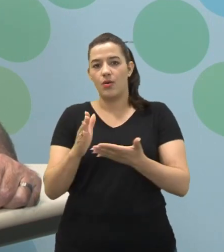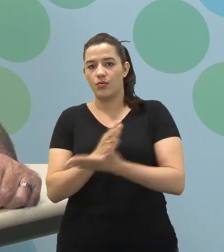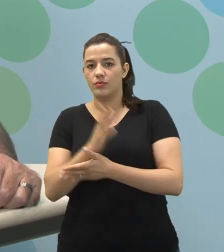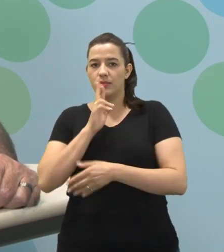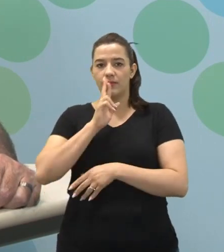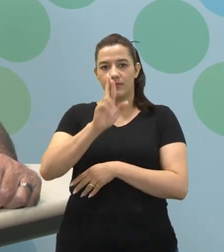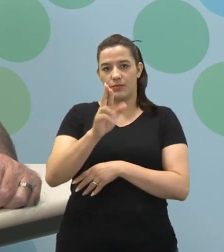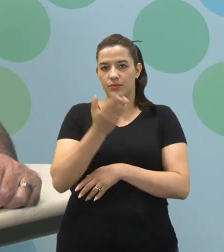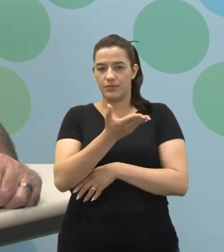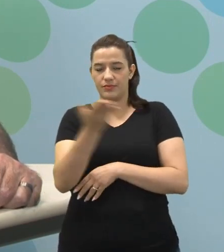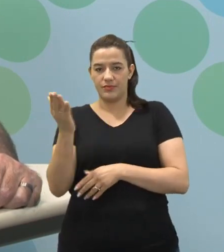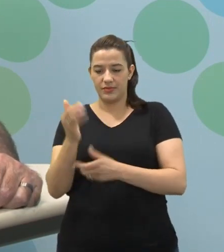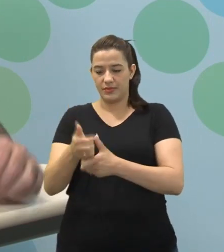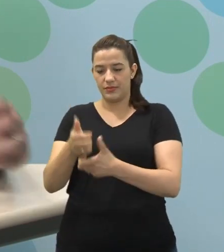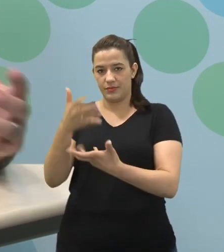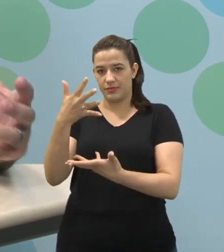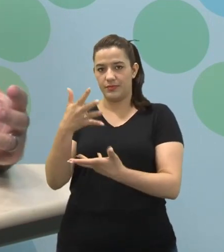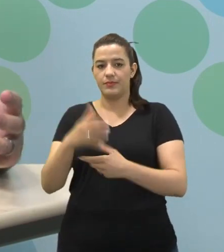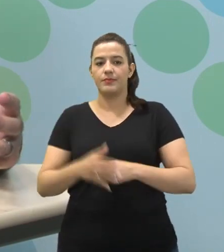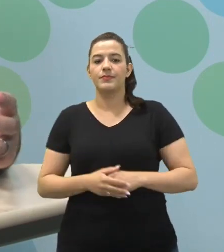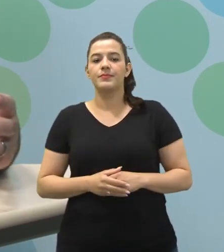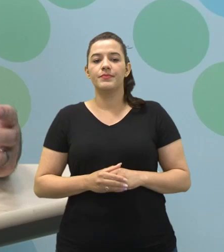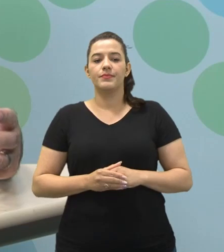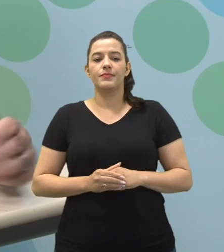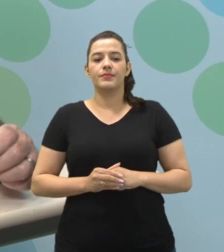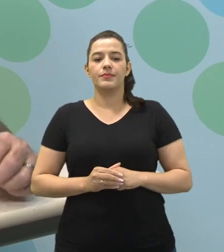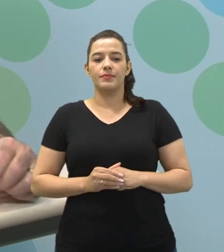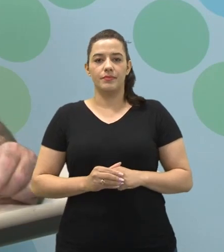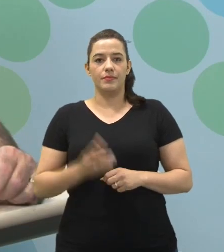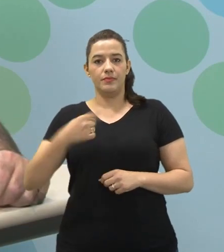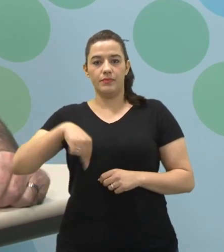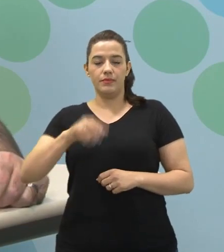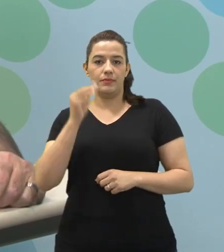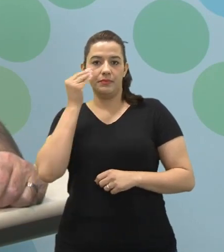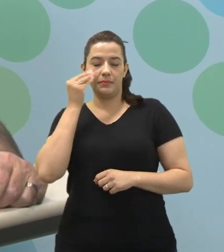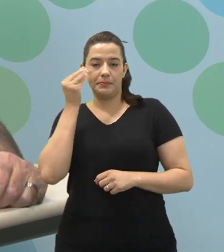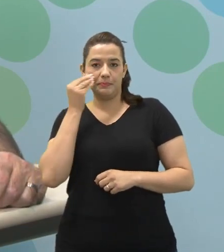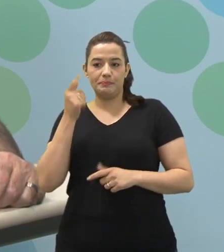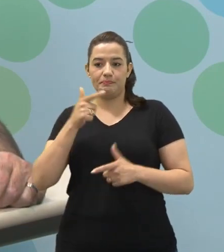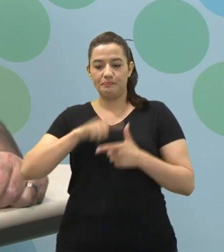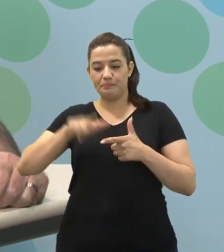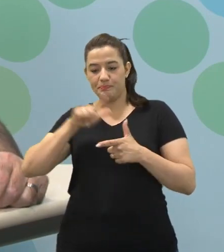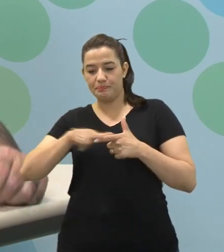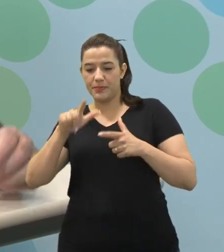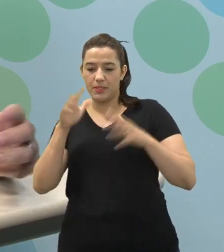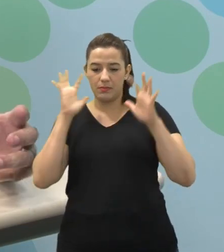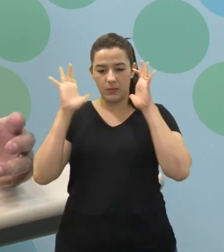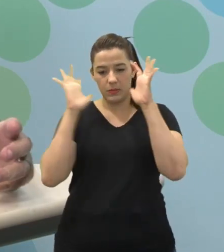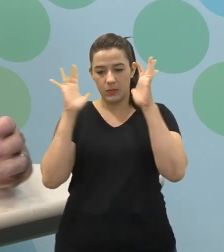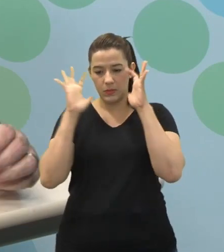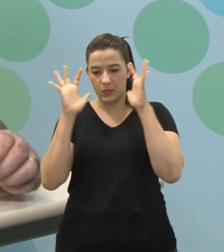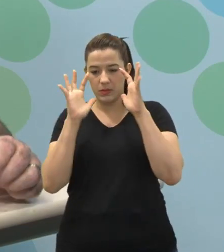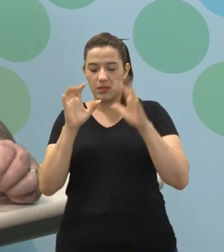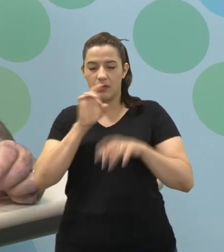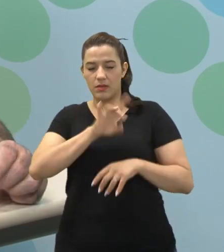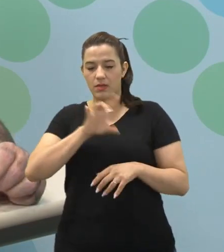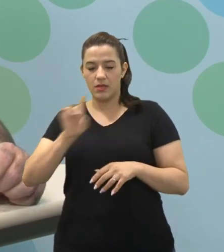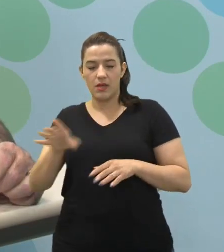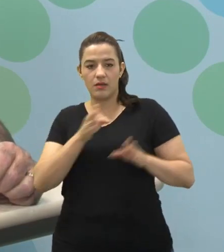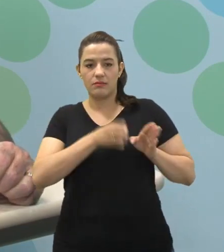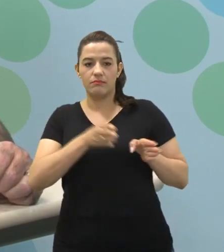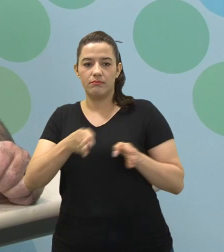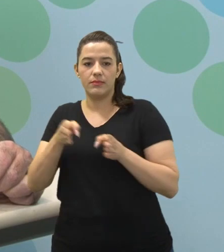respostas né para resolução de problemas é o Quais as etapas